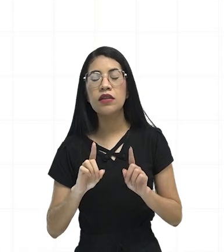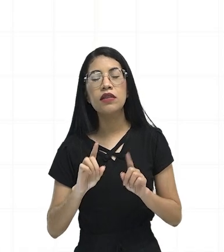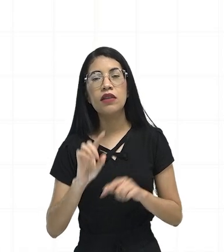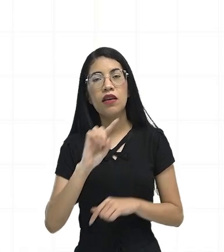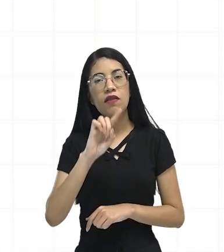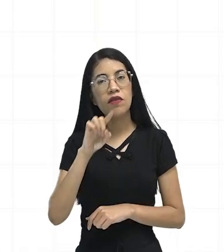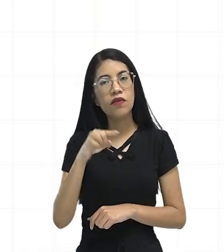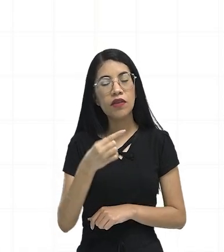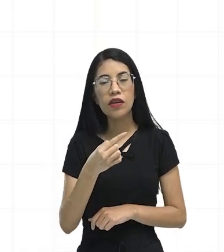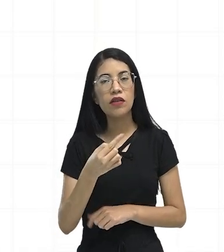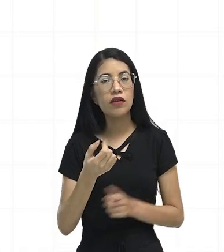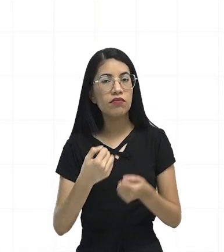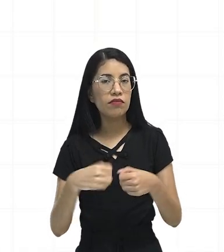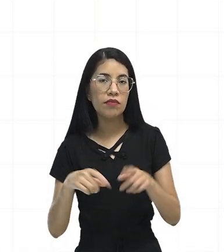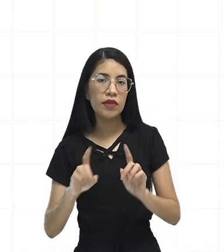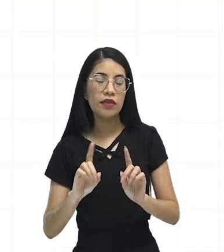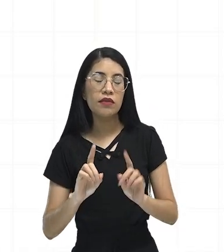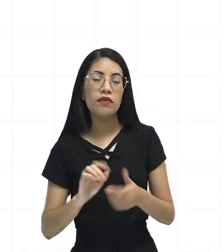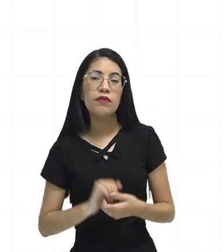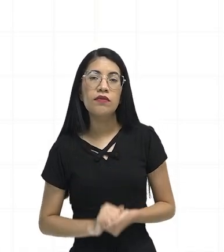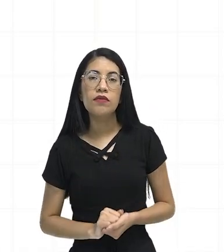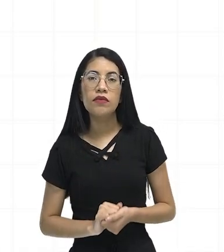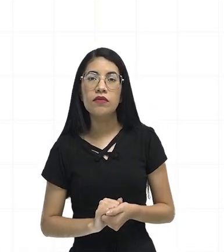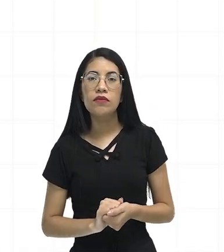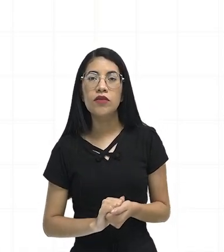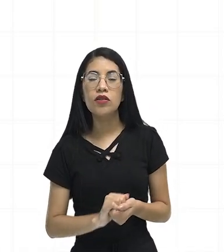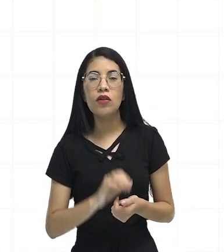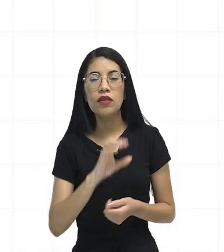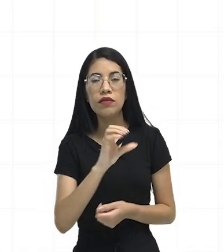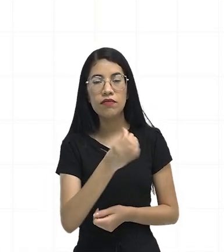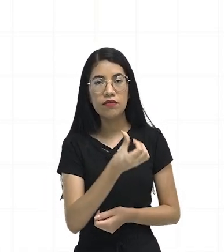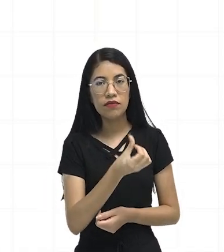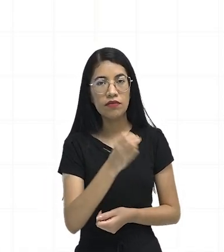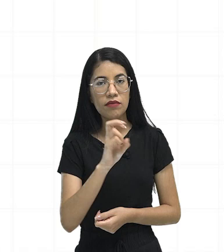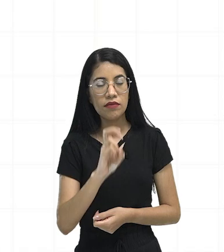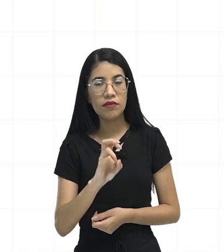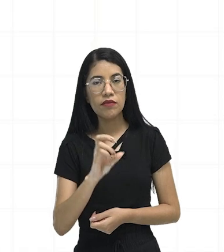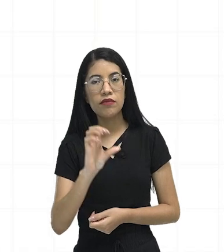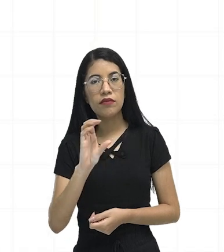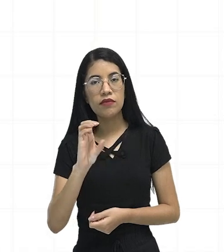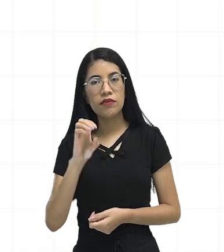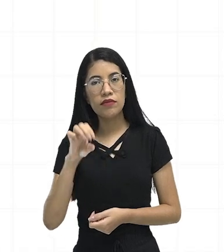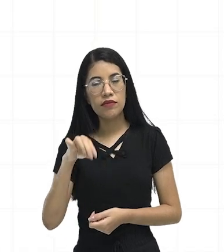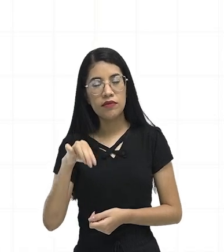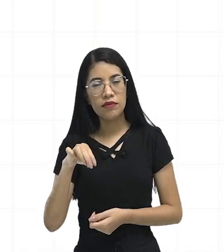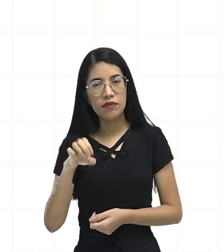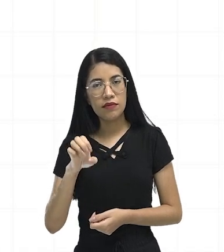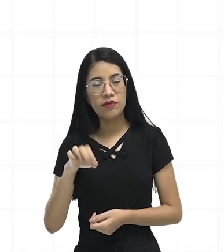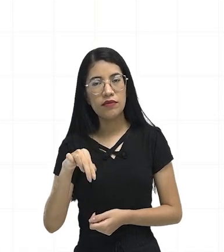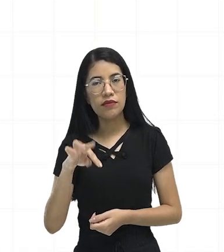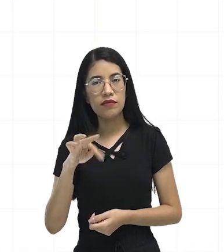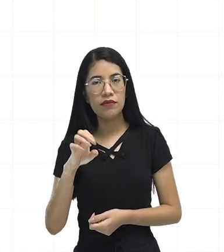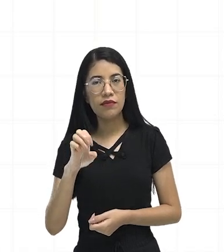vírgula, 0,65 centésimos. Não, é 65 centésimos apenas. Isso porque